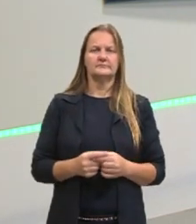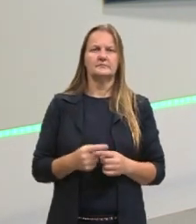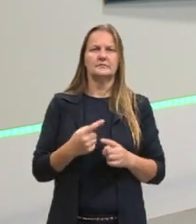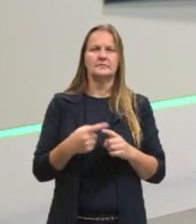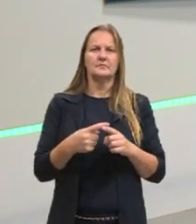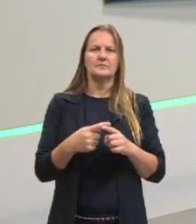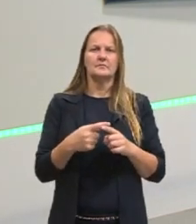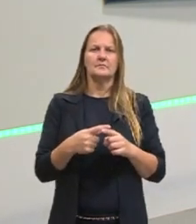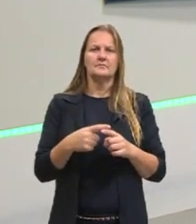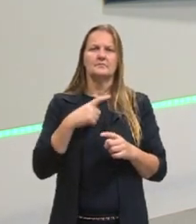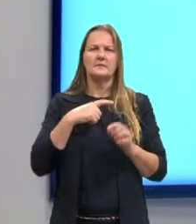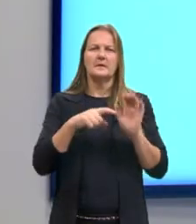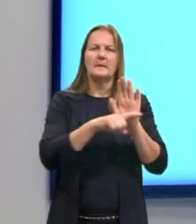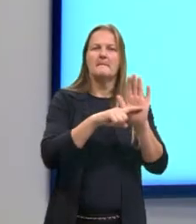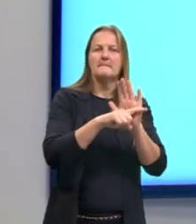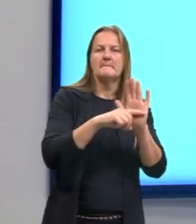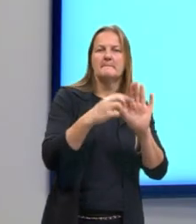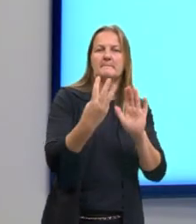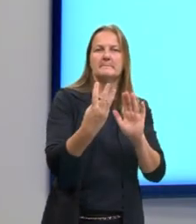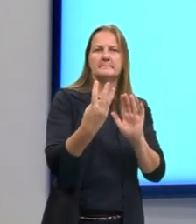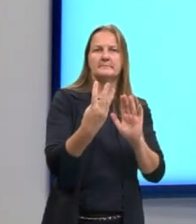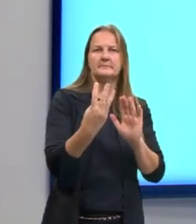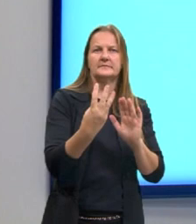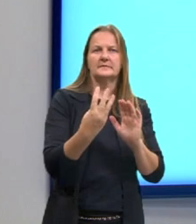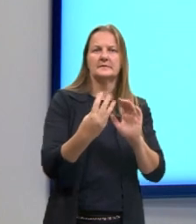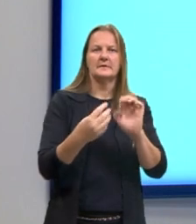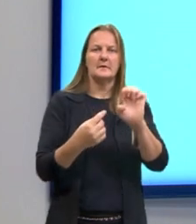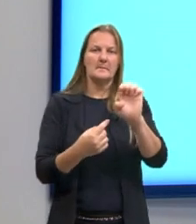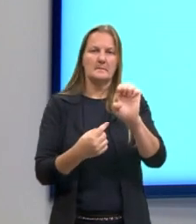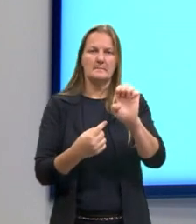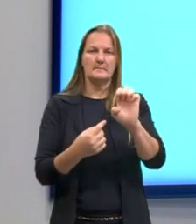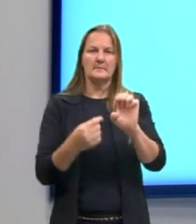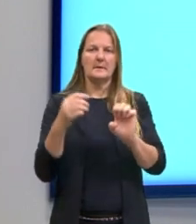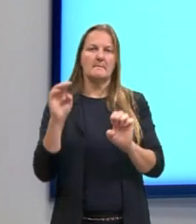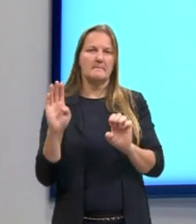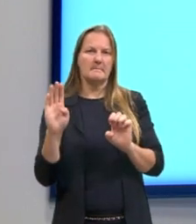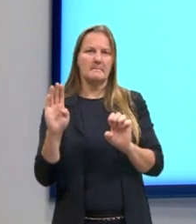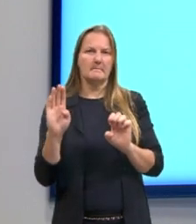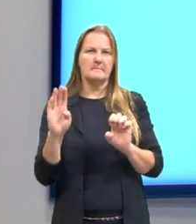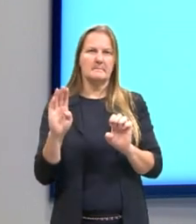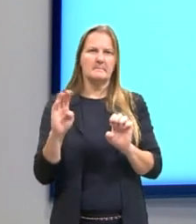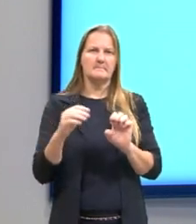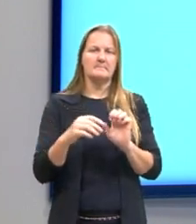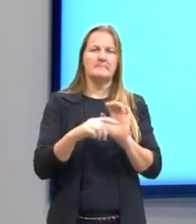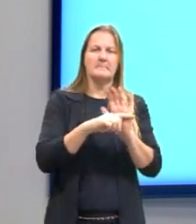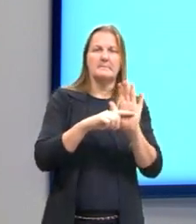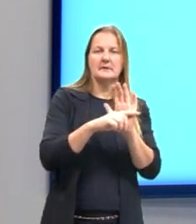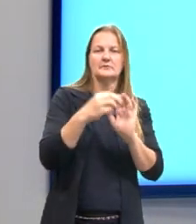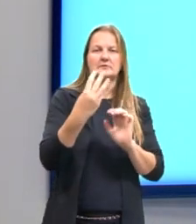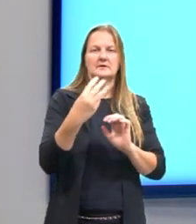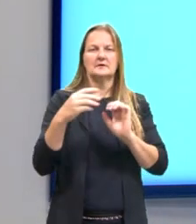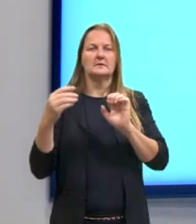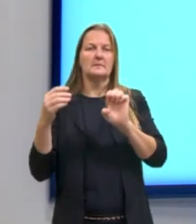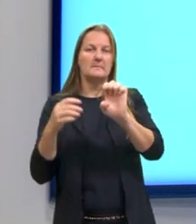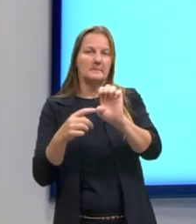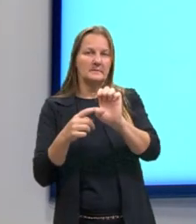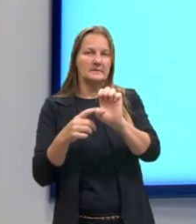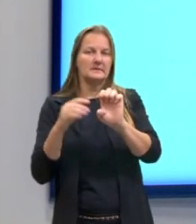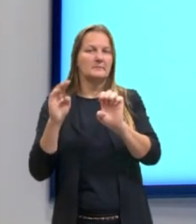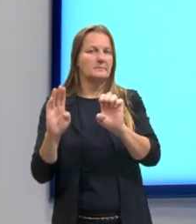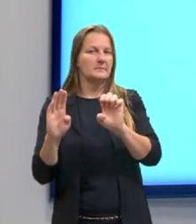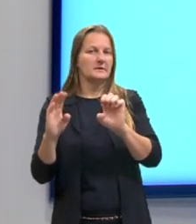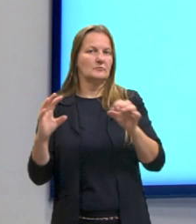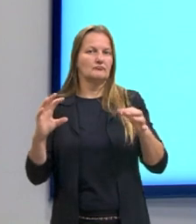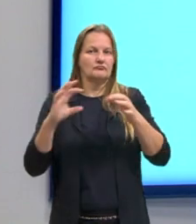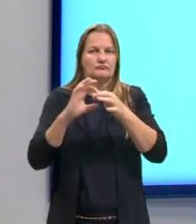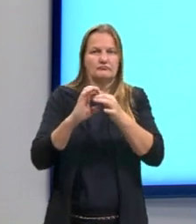temos, então, menos 3 como pertencente a B. A leitura é menos 3 pertence a B. Basta olhar aqui